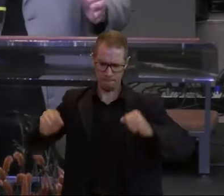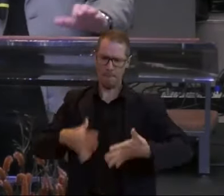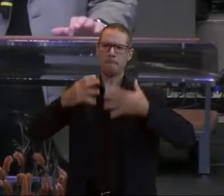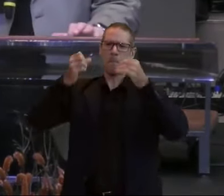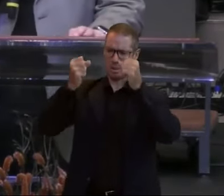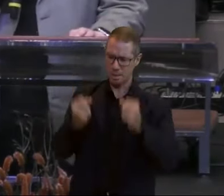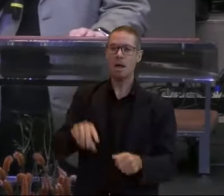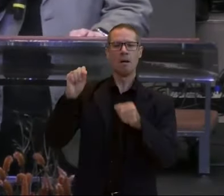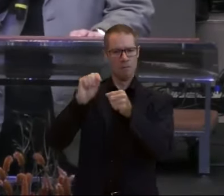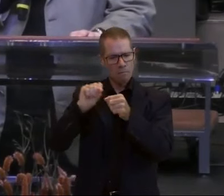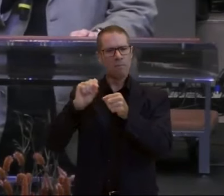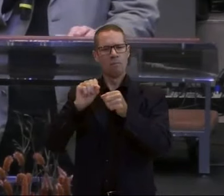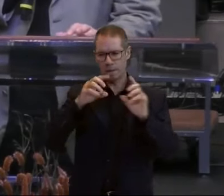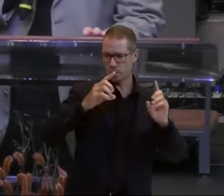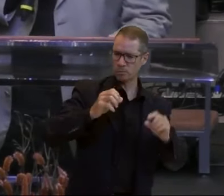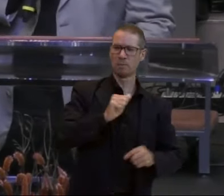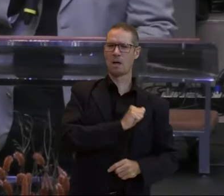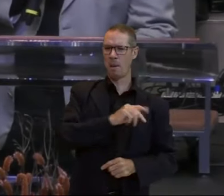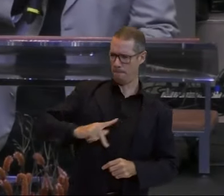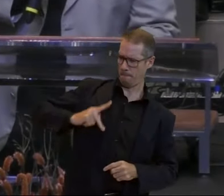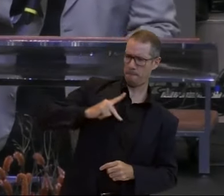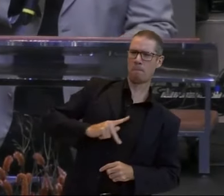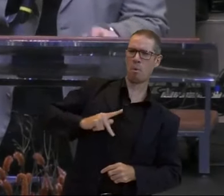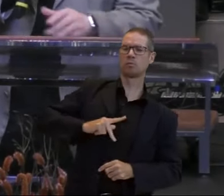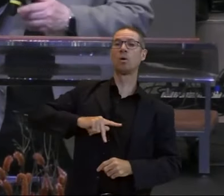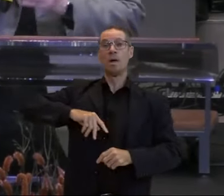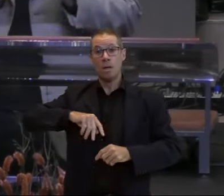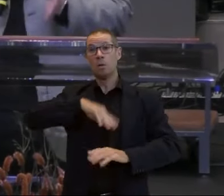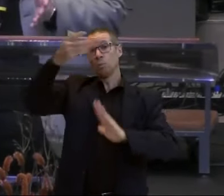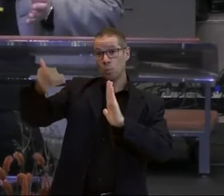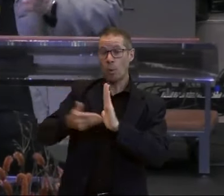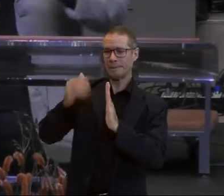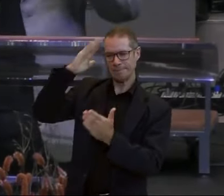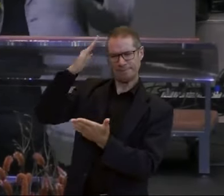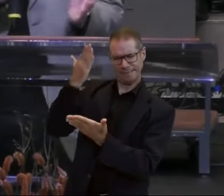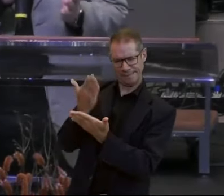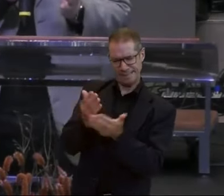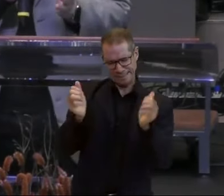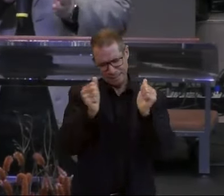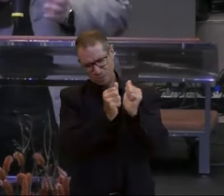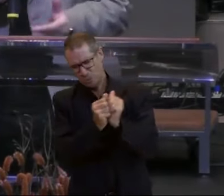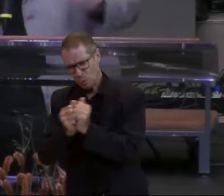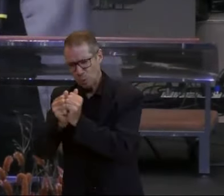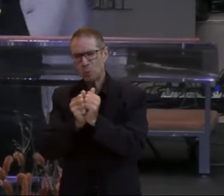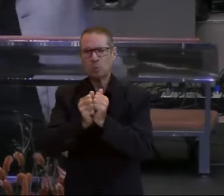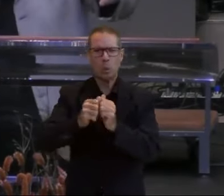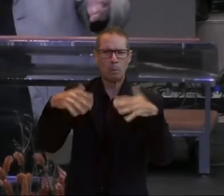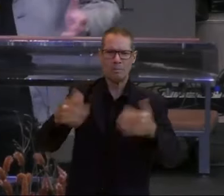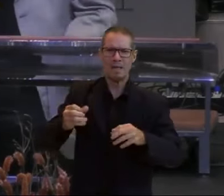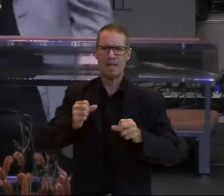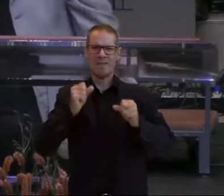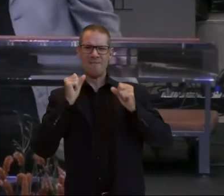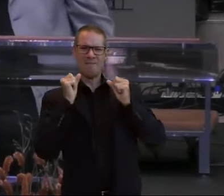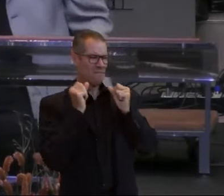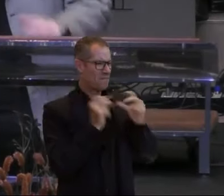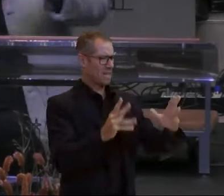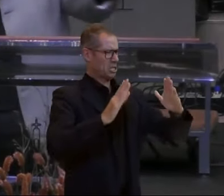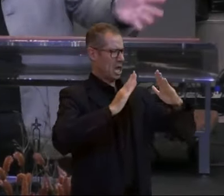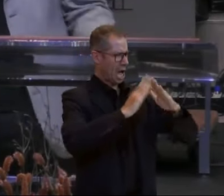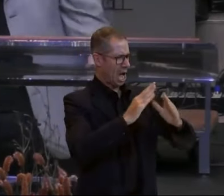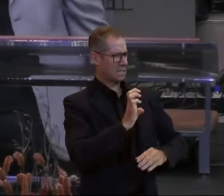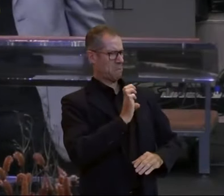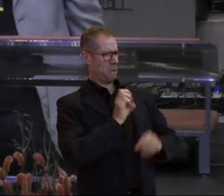eram feitos por meio dos apóstolos. E todos os que criam estavam juntos e tinham tudo em comum. Vendiam as suas propriedades e